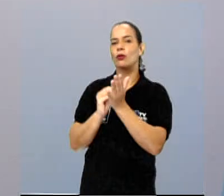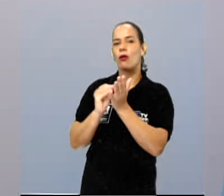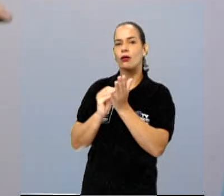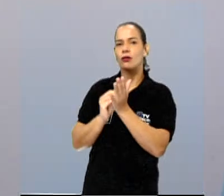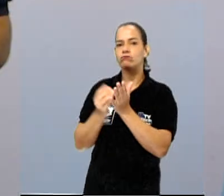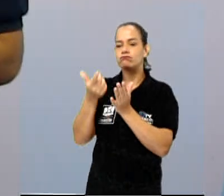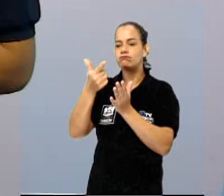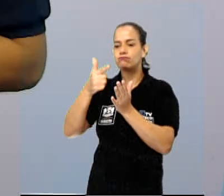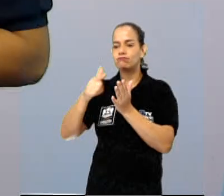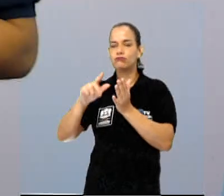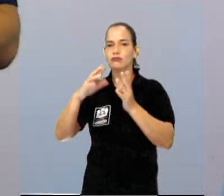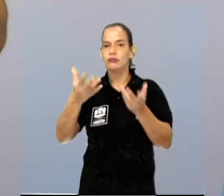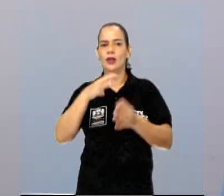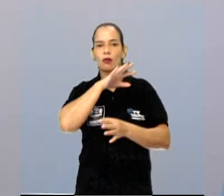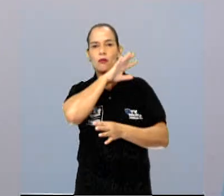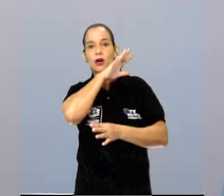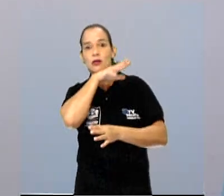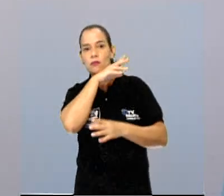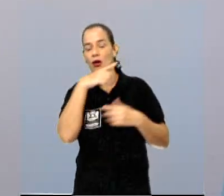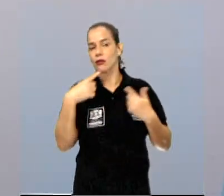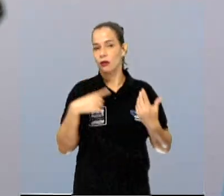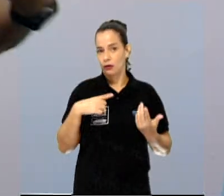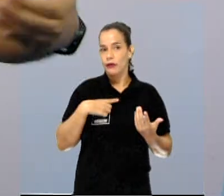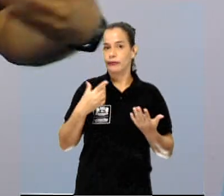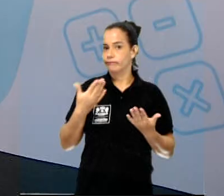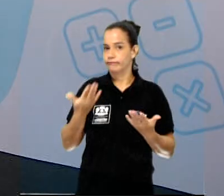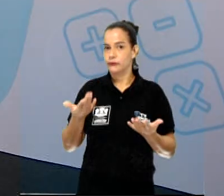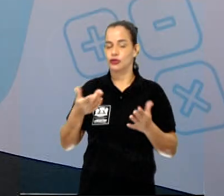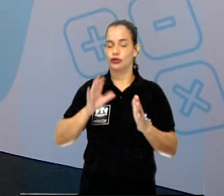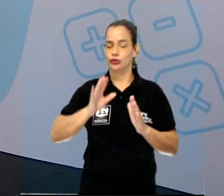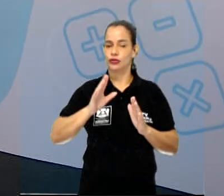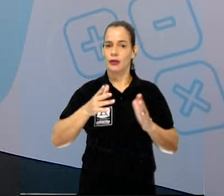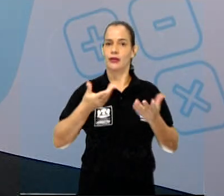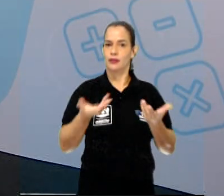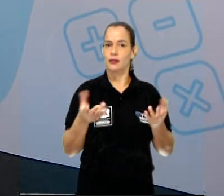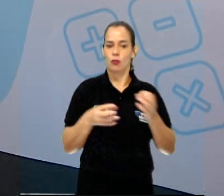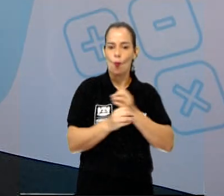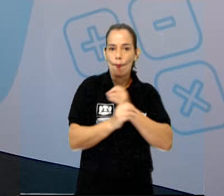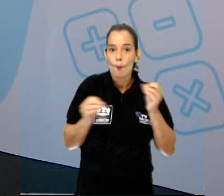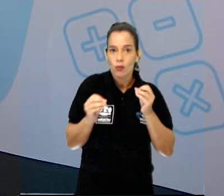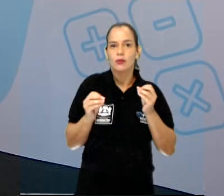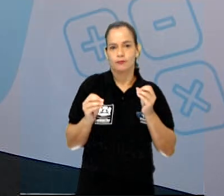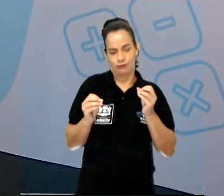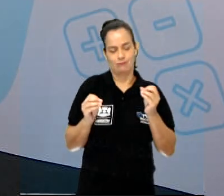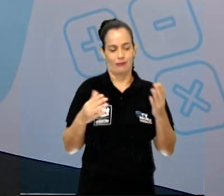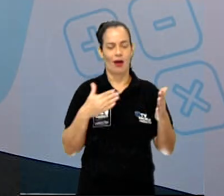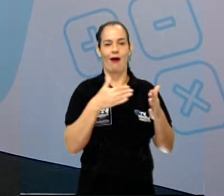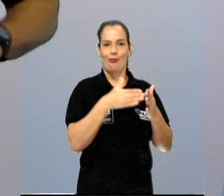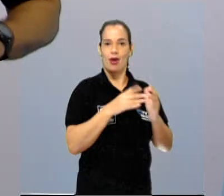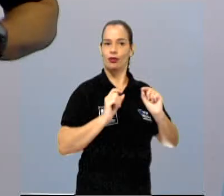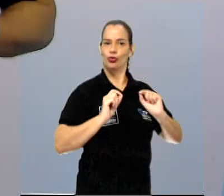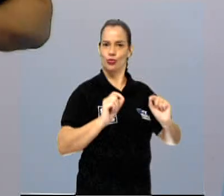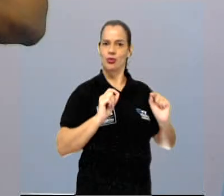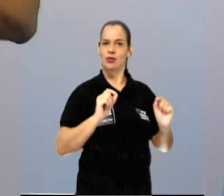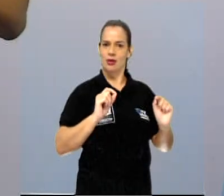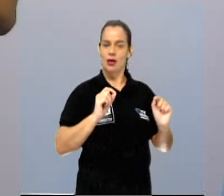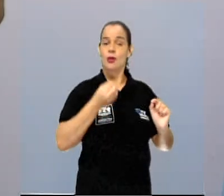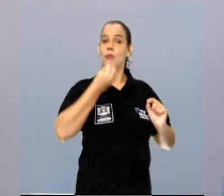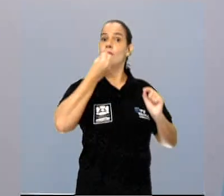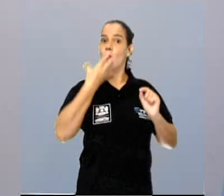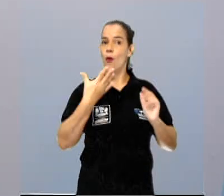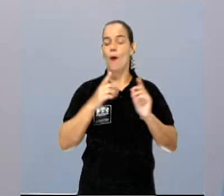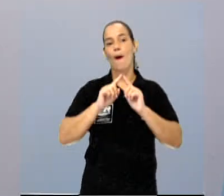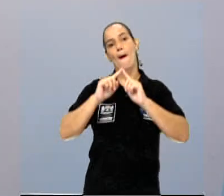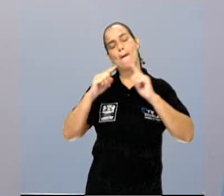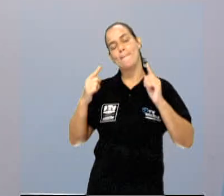de uma espécie que estava em extinção vai trazer um impacto ambiental positivo. Porém, nesta aula, nós falaremos